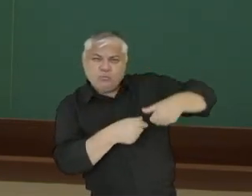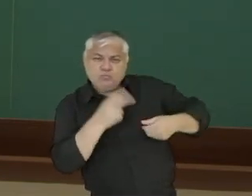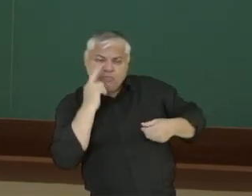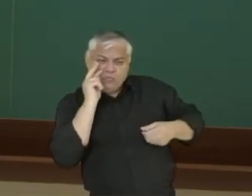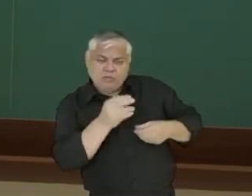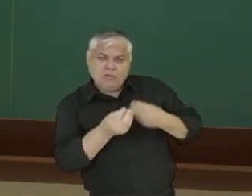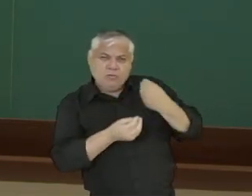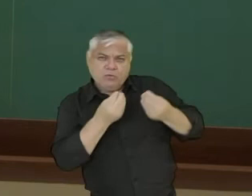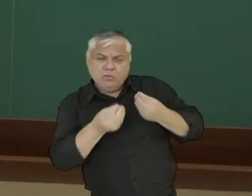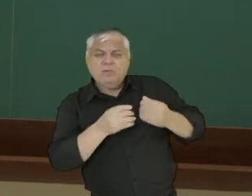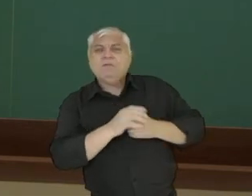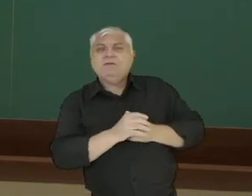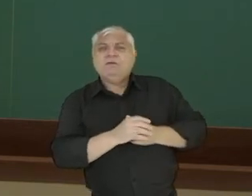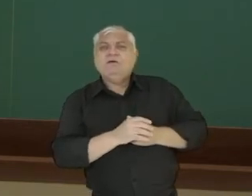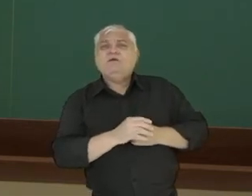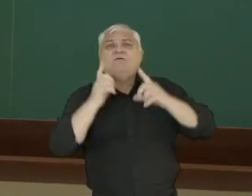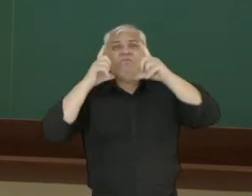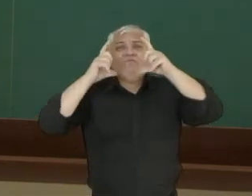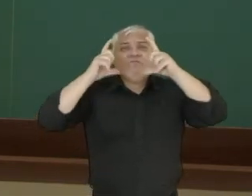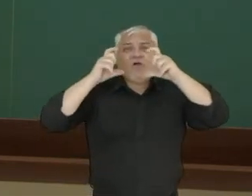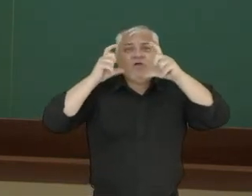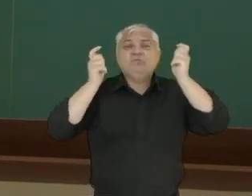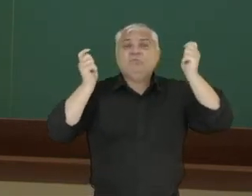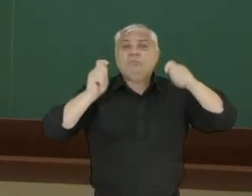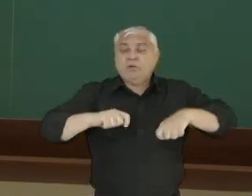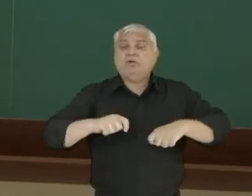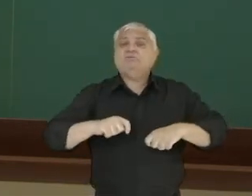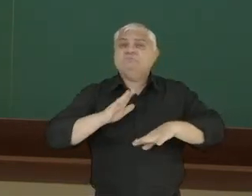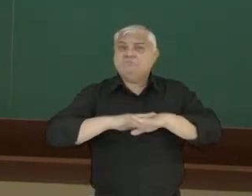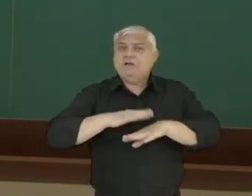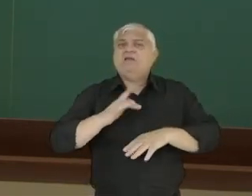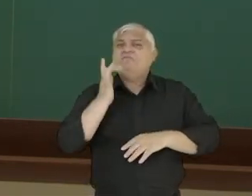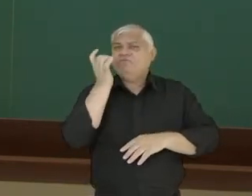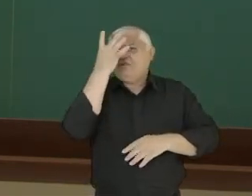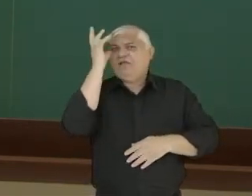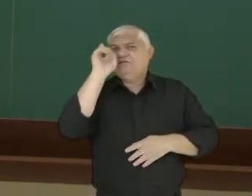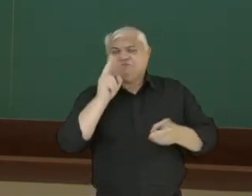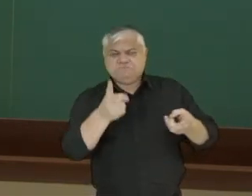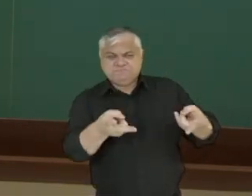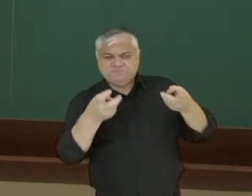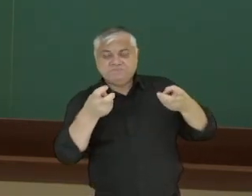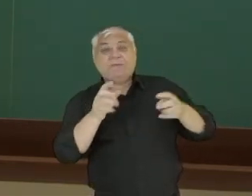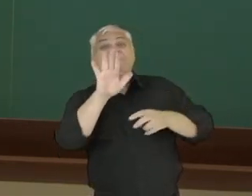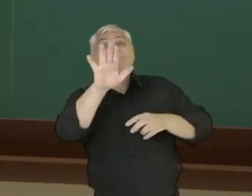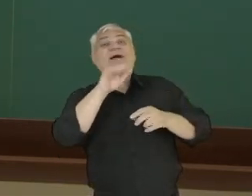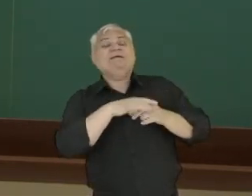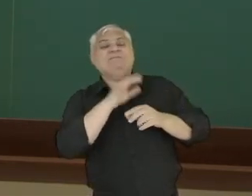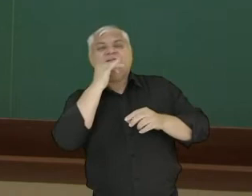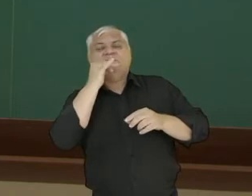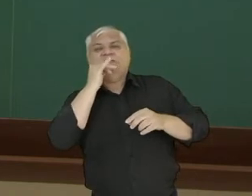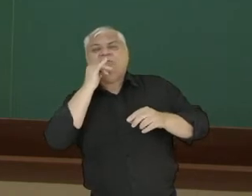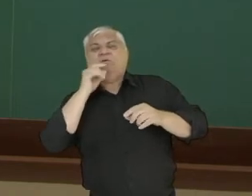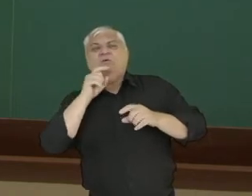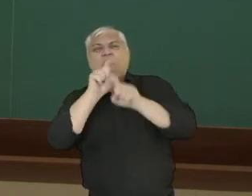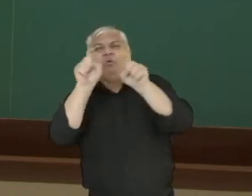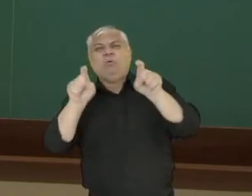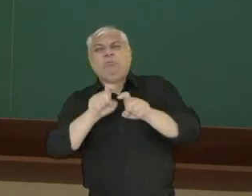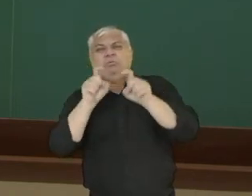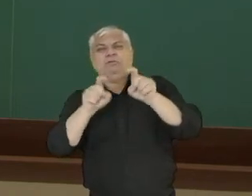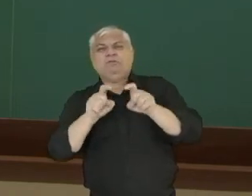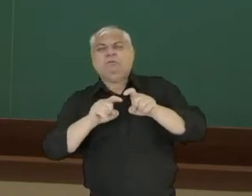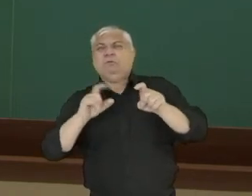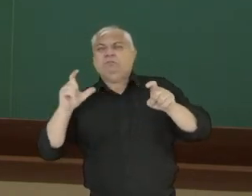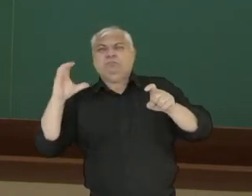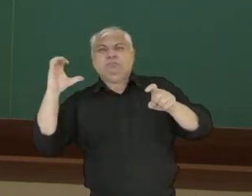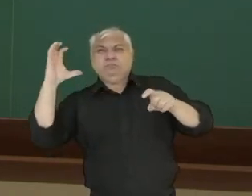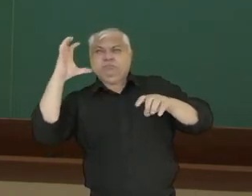percebermos a paisagem, uma fotografia acaba sendo de mais fácil percepção. Porém, os sensores eles acabam tendo uma condição